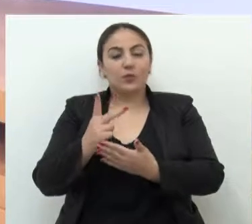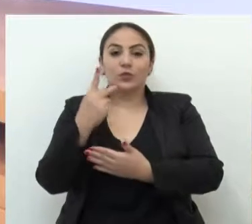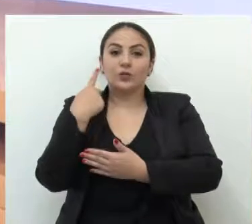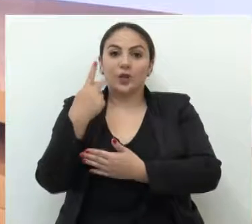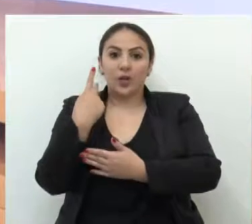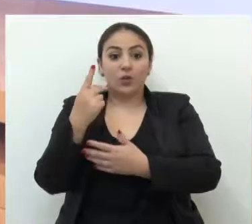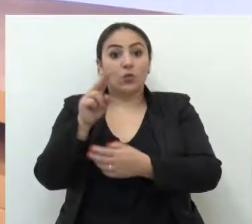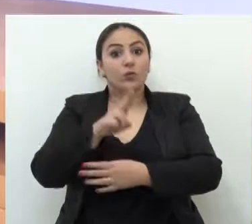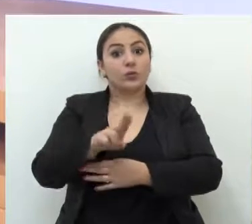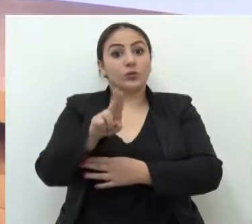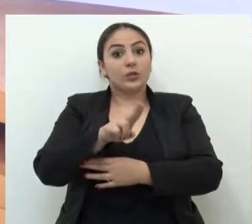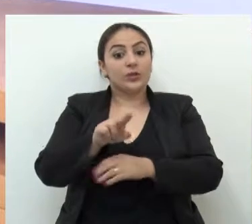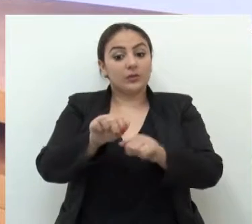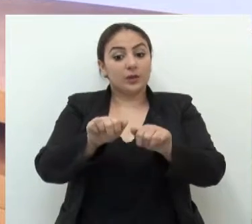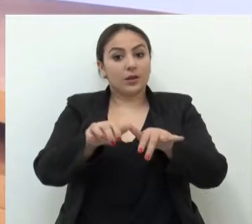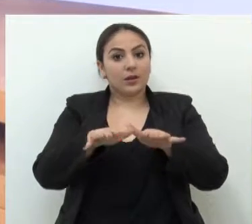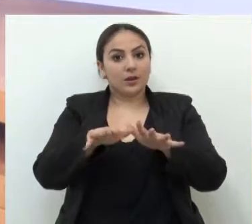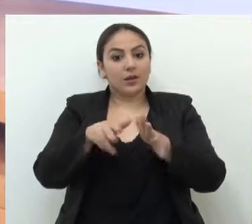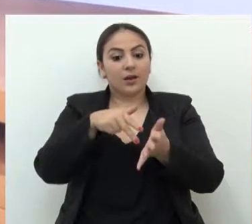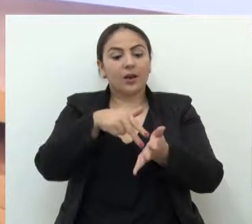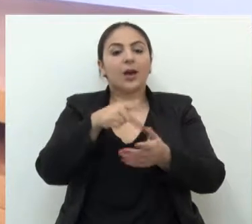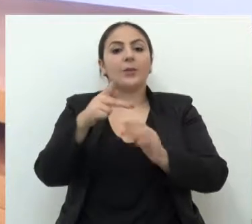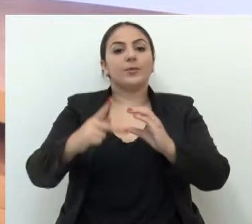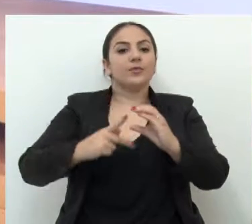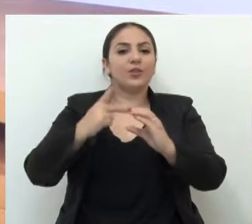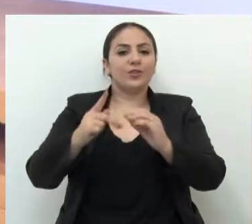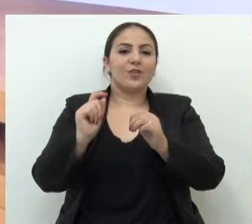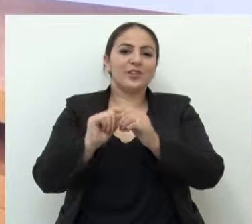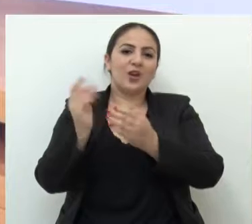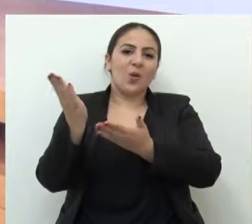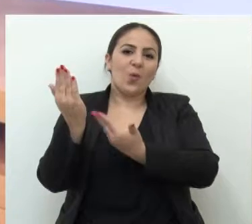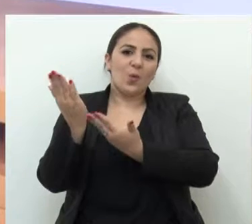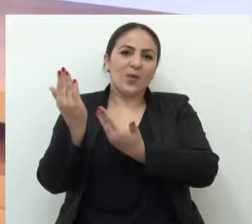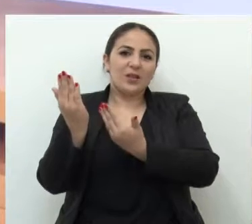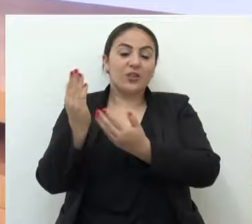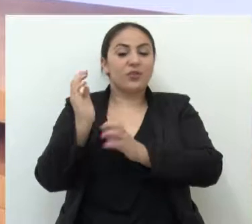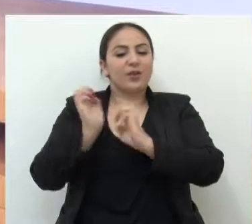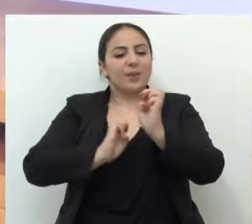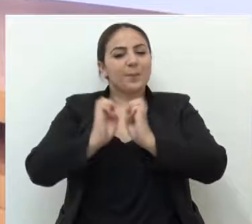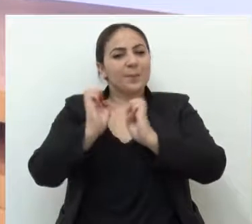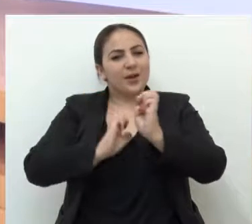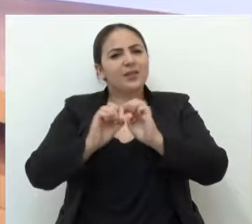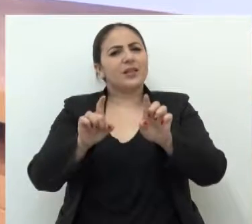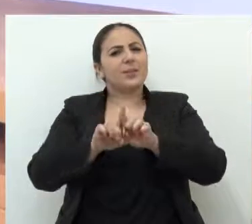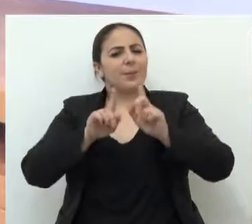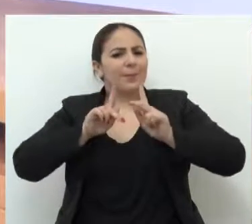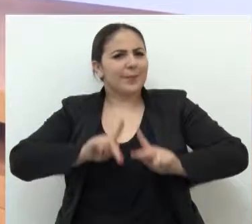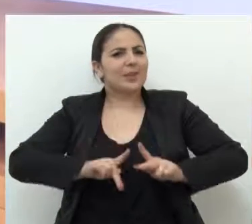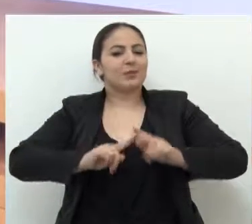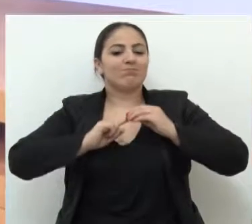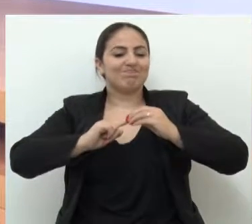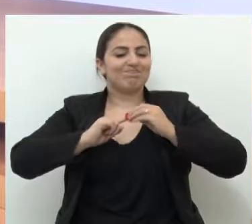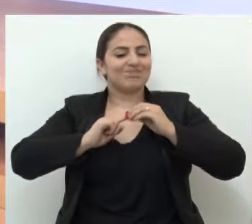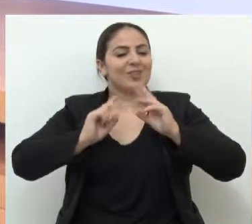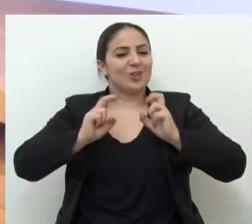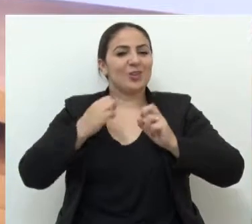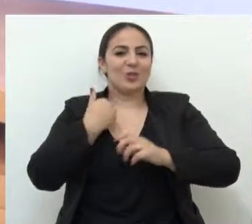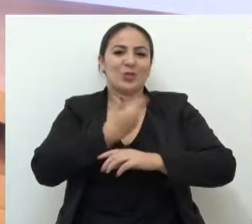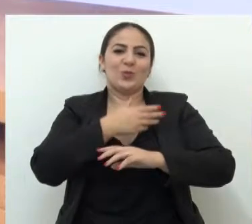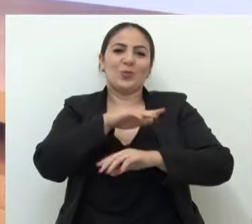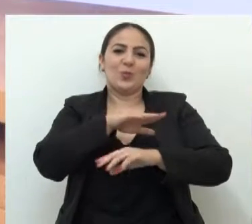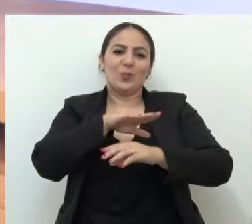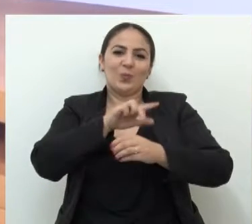Com frequência, os parlamentares utilizam a tribuna da Câmara para prestar homenagens a empresas ou pessoas